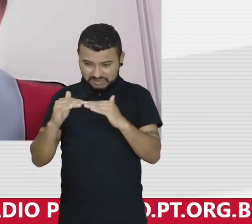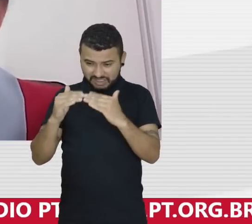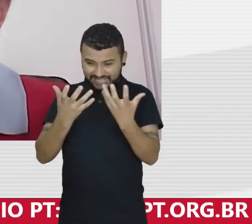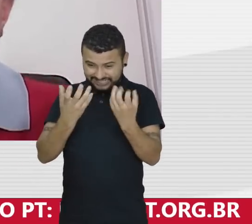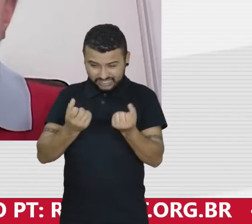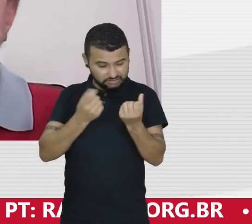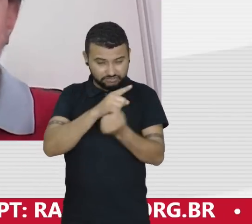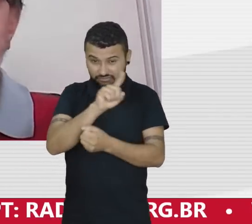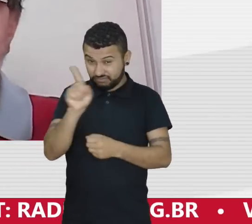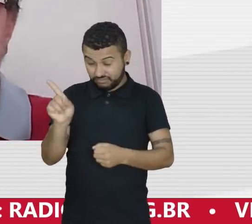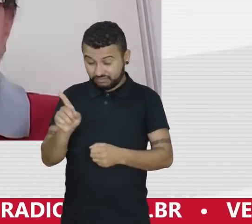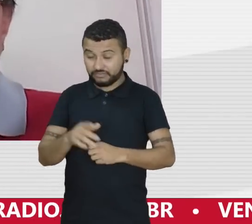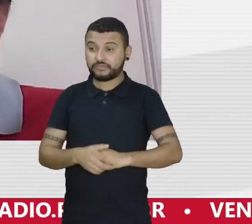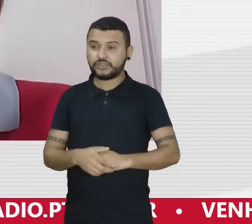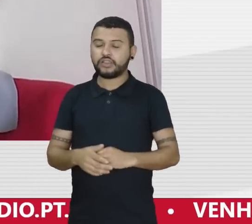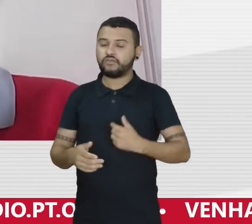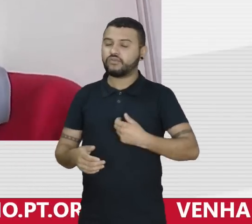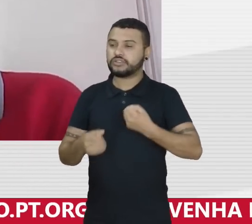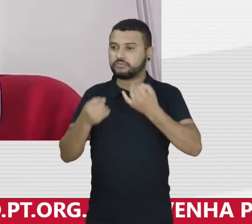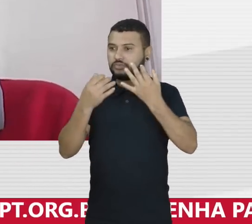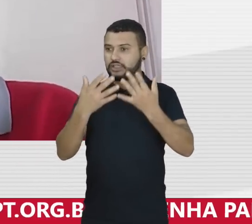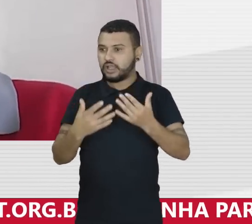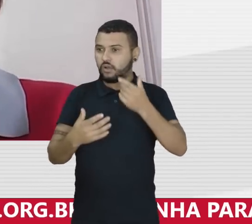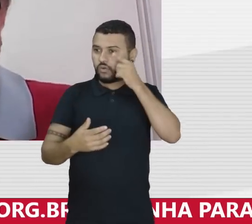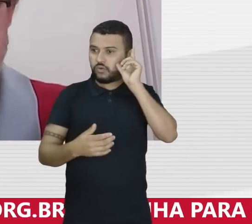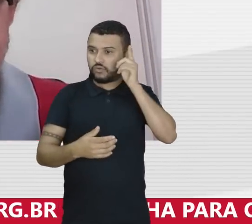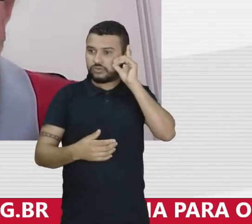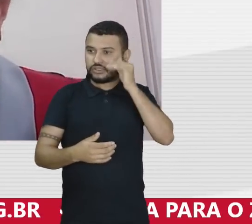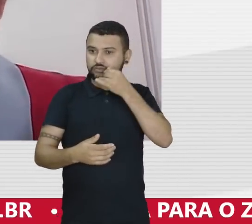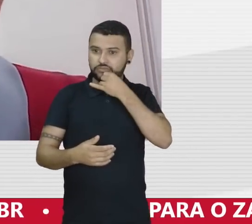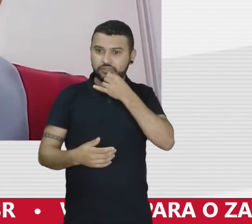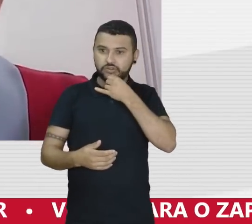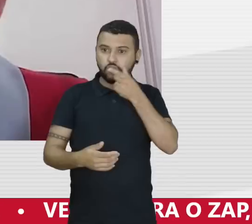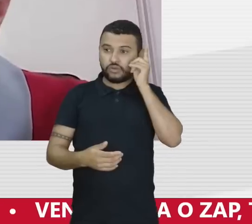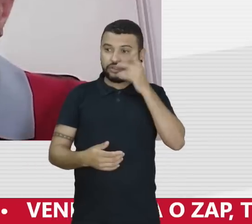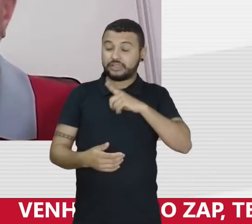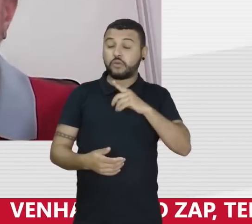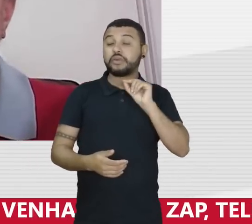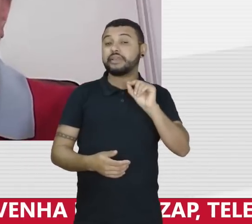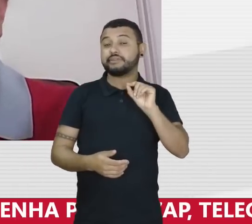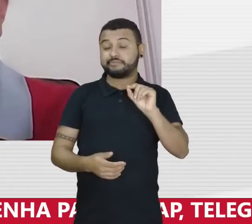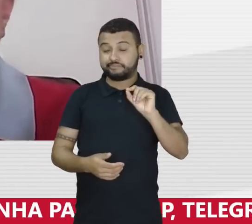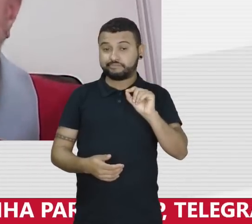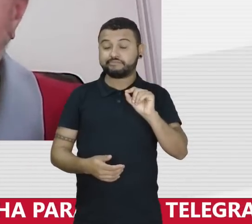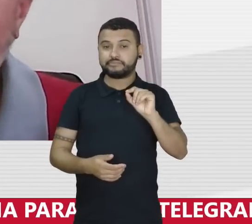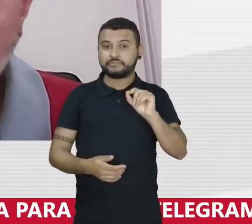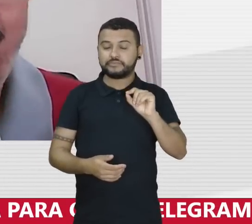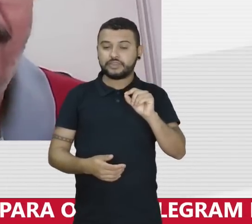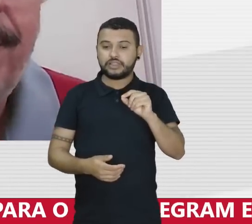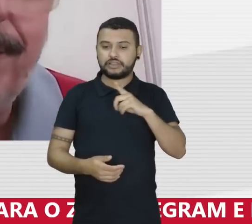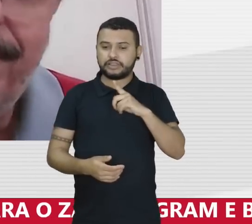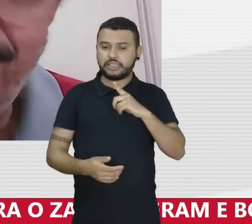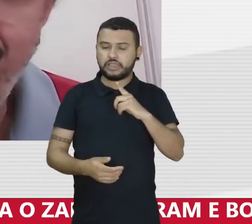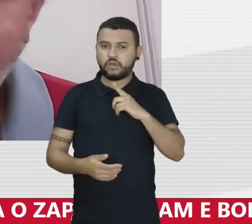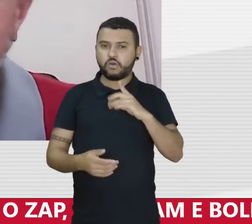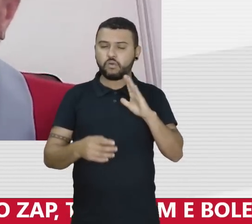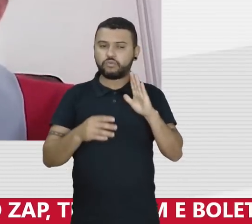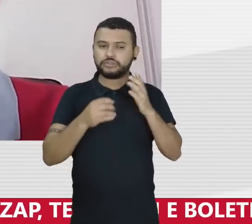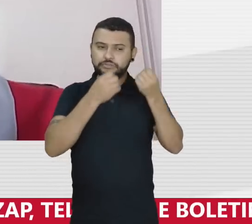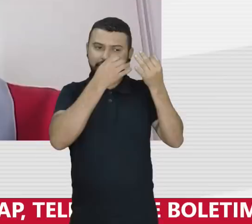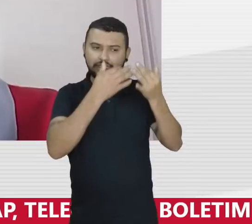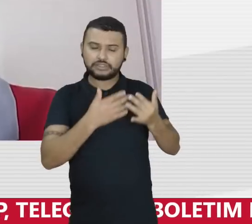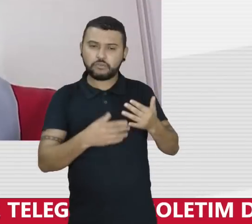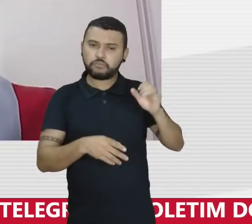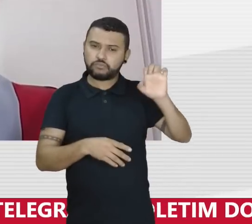Armadas. Agora, Paulo, eu vou te falar uma decepção muito grande que eu tenho com uma das teses que era muito caras à esquerda,